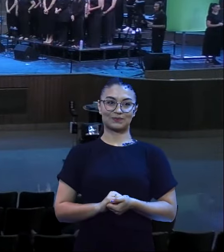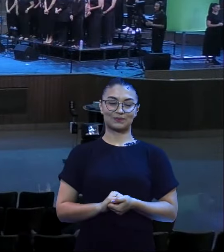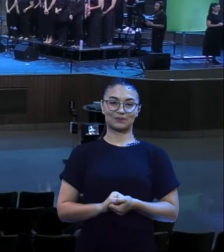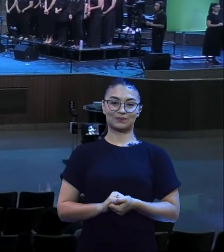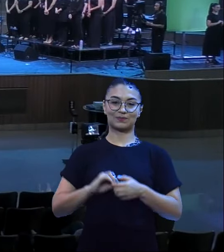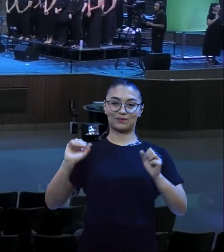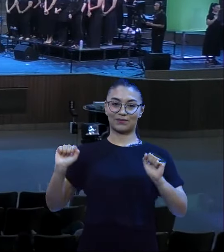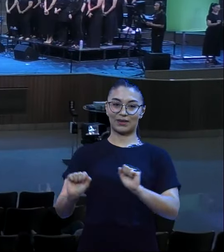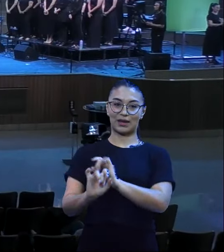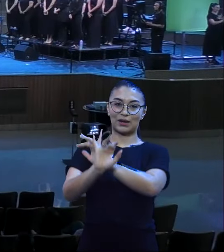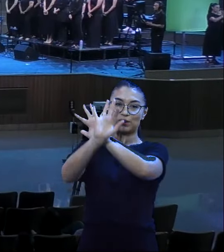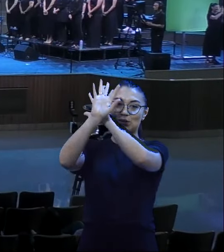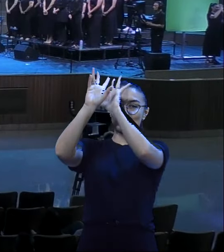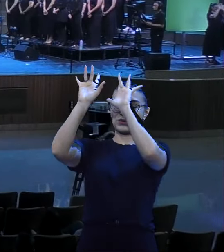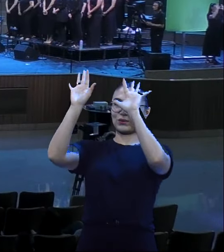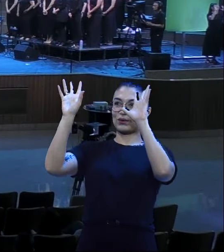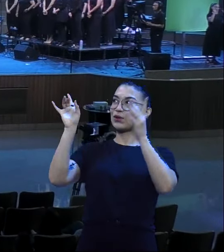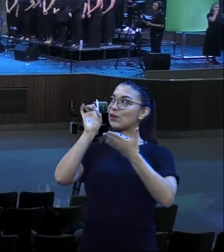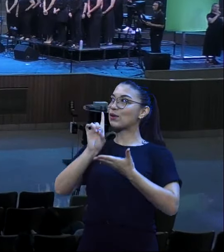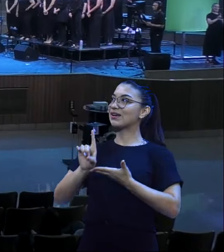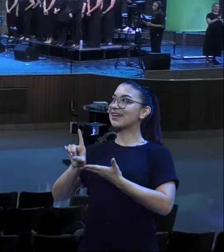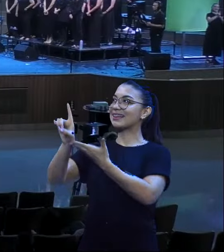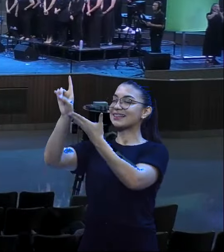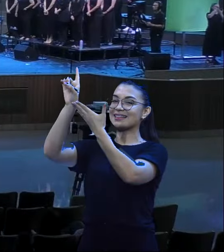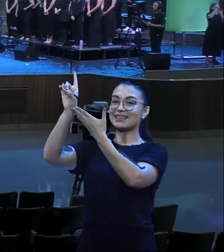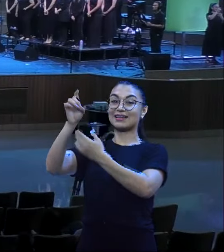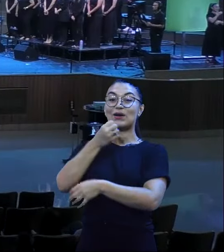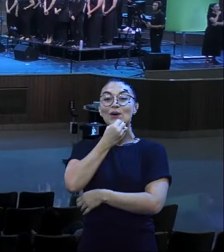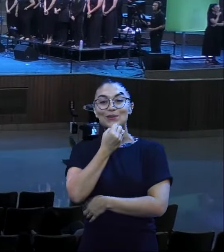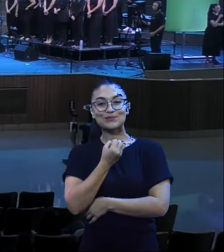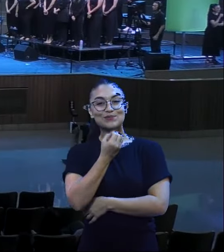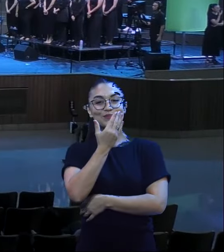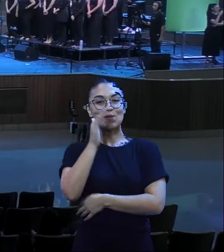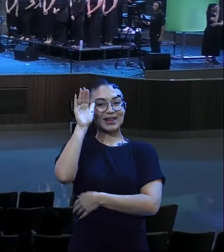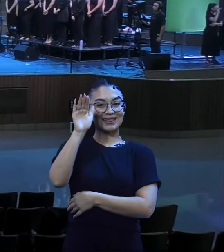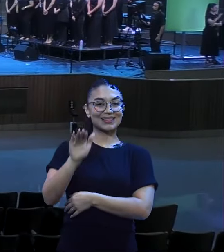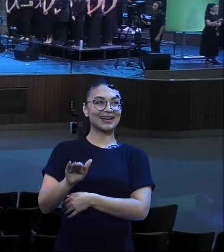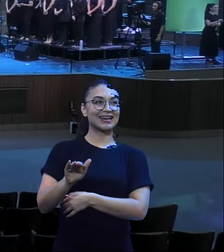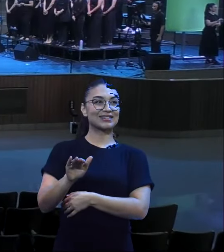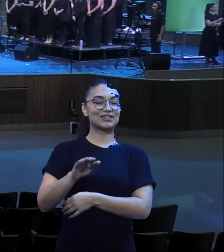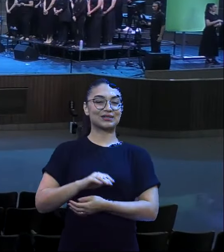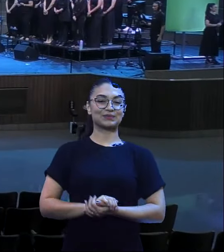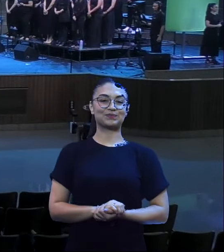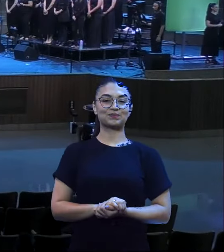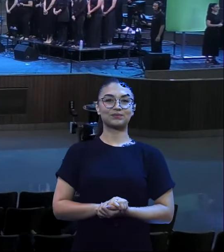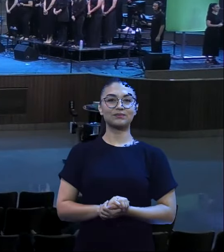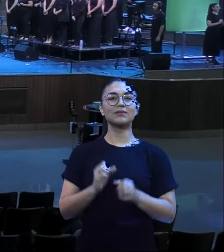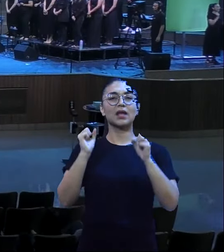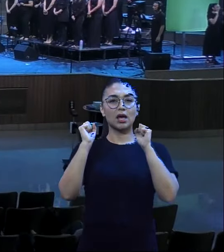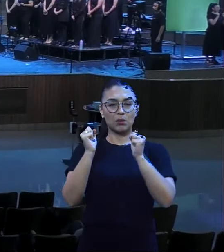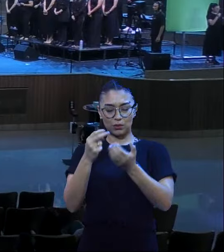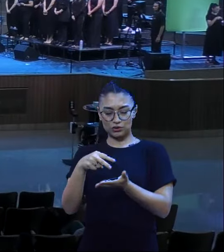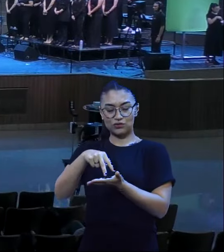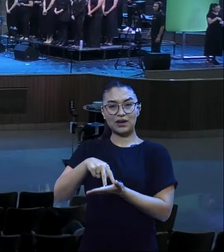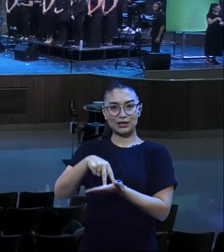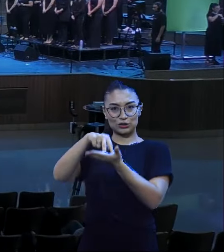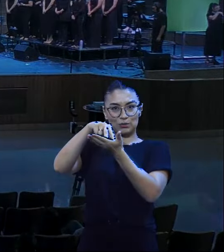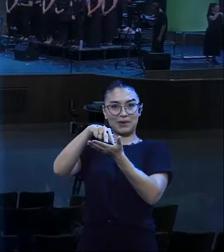Glória a Deus. Boa tarde. Aí, pode ficar de pé no teu